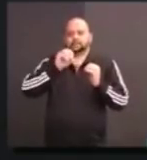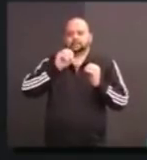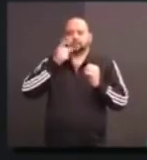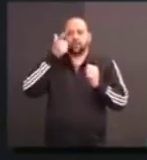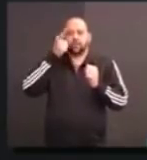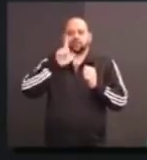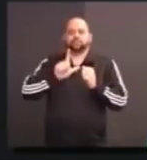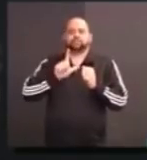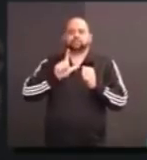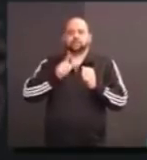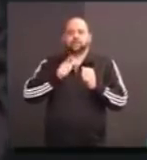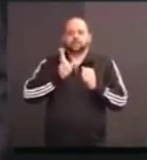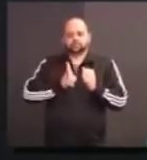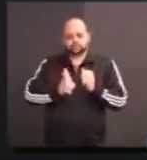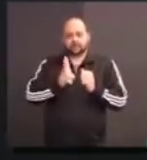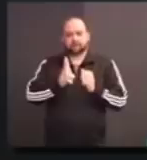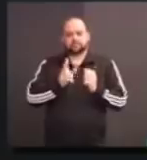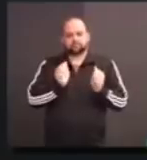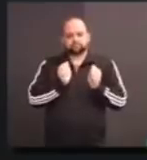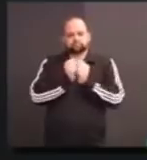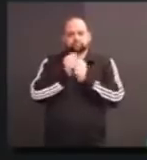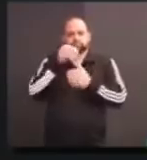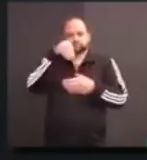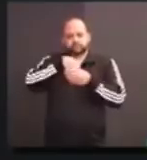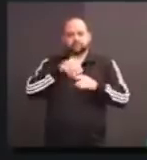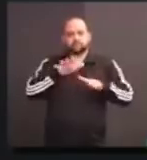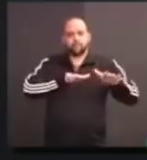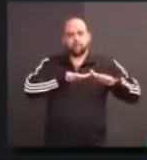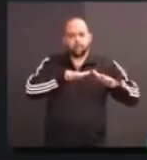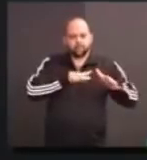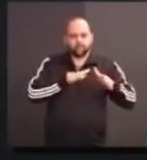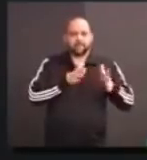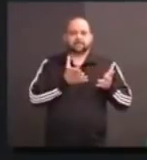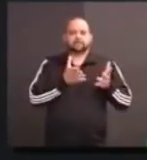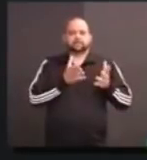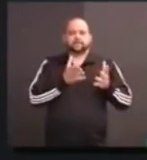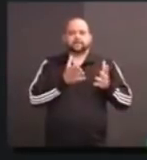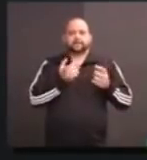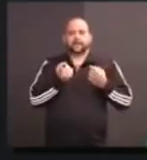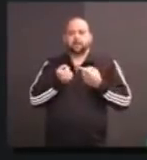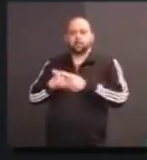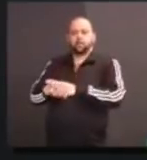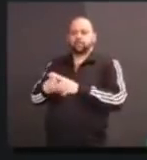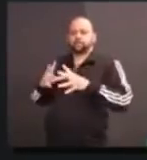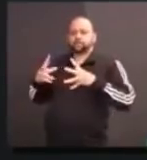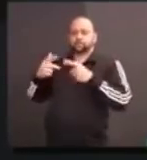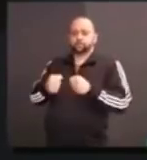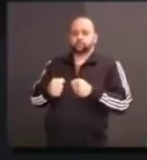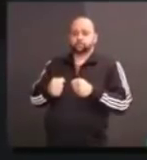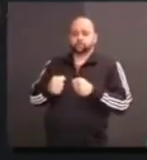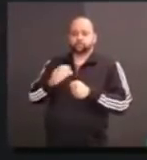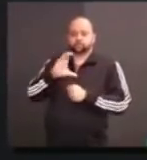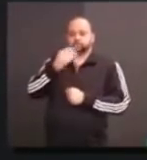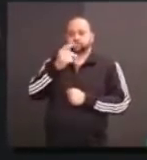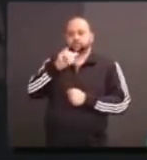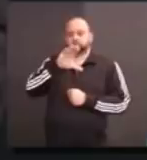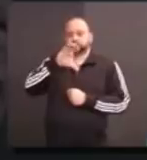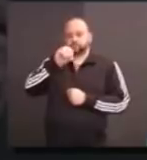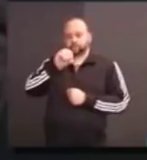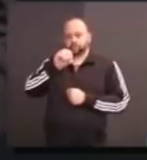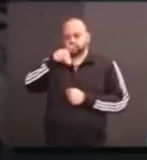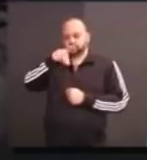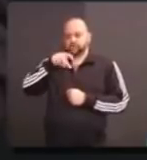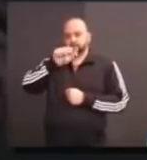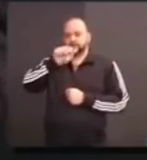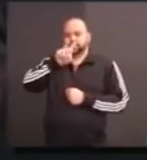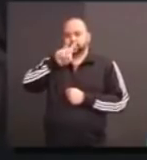do movimento, contrariando tudo o que Chico Xavier nos ensinou.